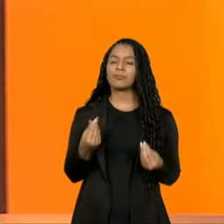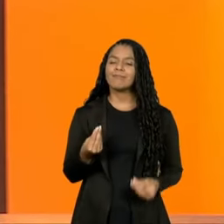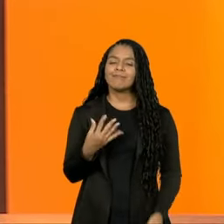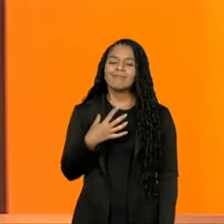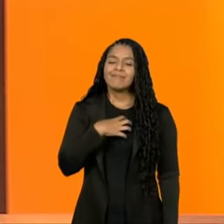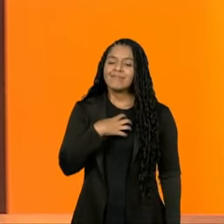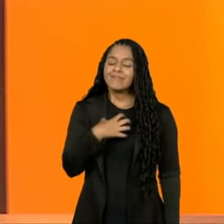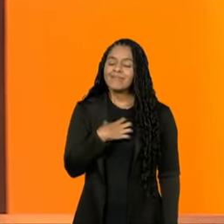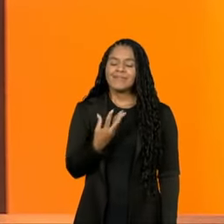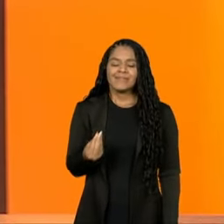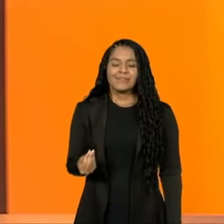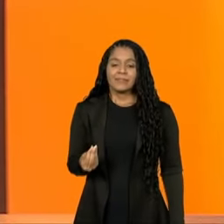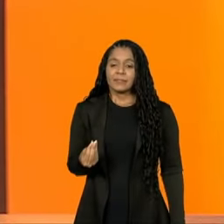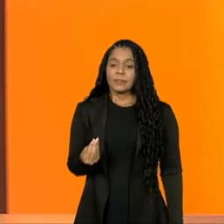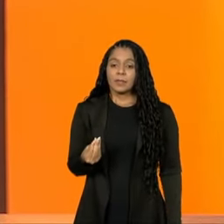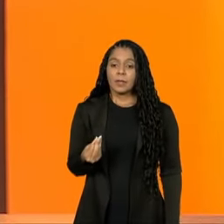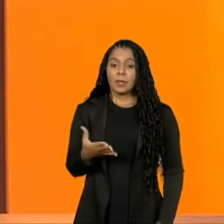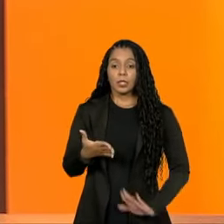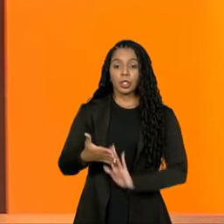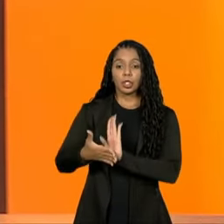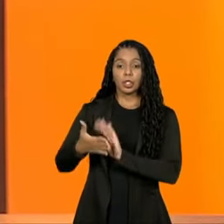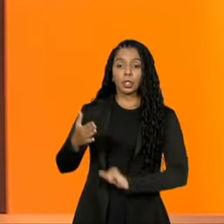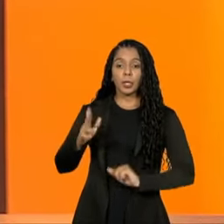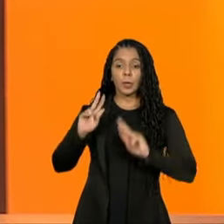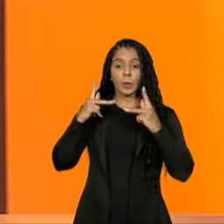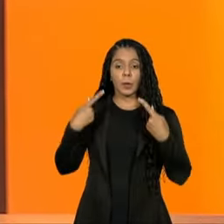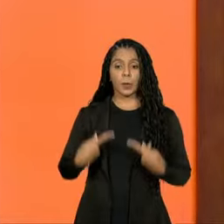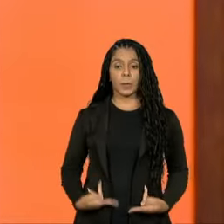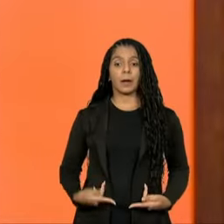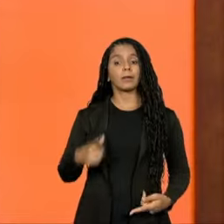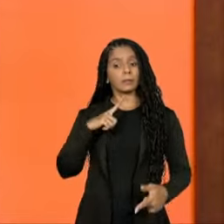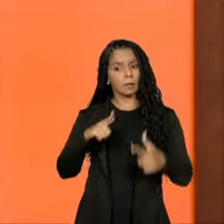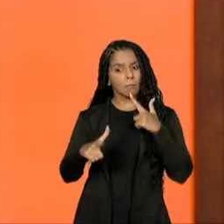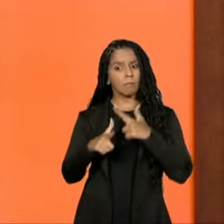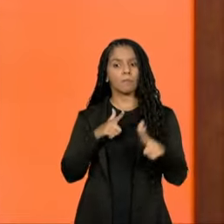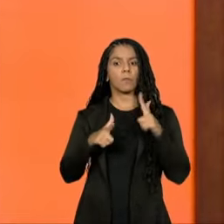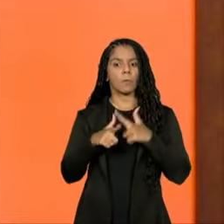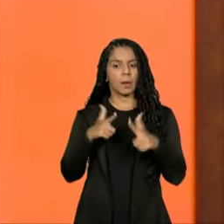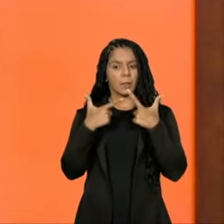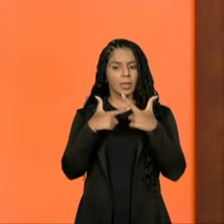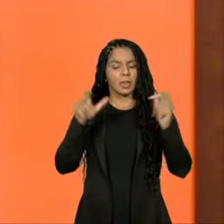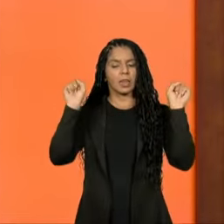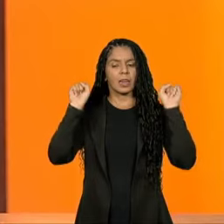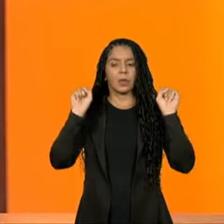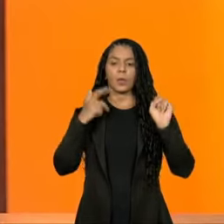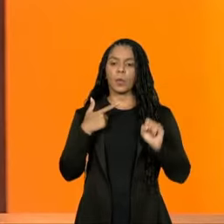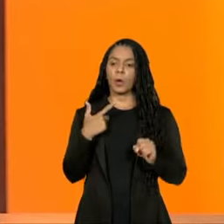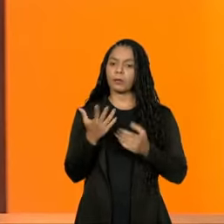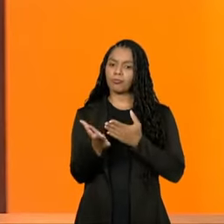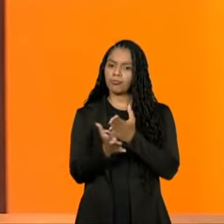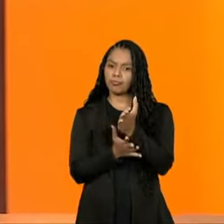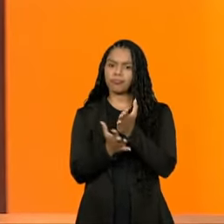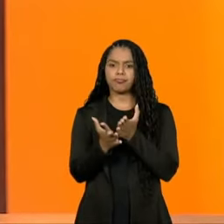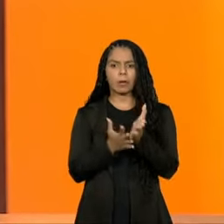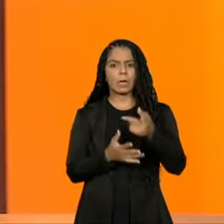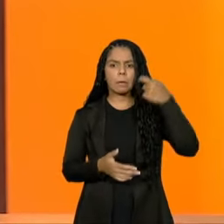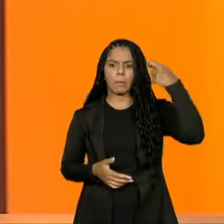maneira absolutamente desumanizadora. A gente tem um problema de linguagem. De linguagem. Hoje. Essa linguagem é vertical, ela é